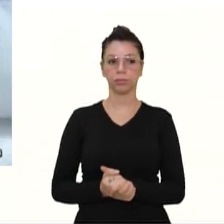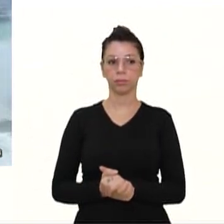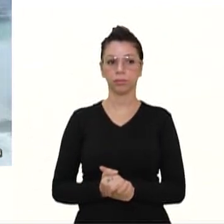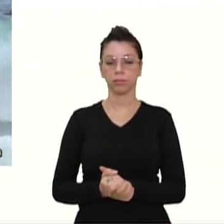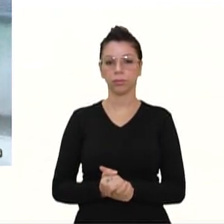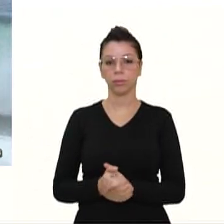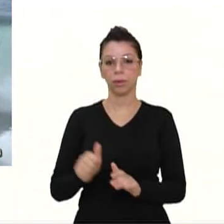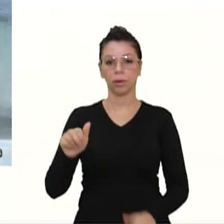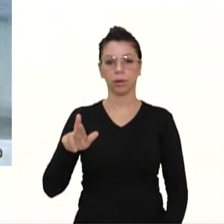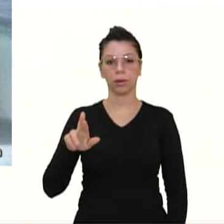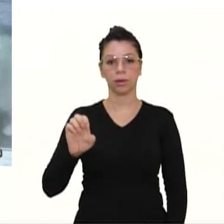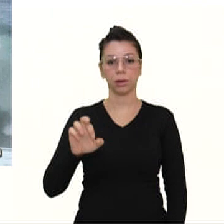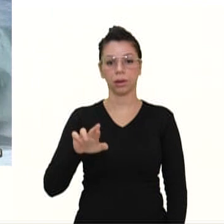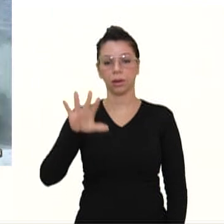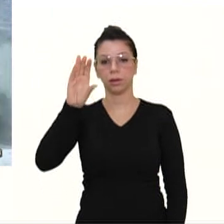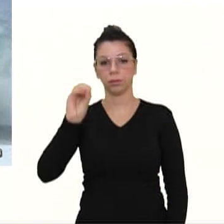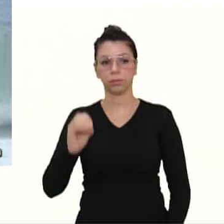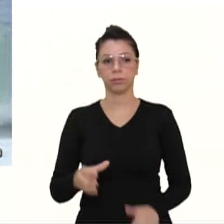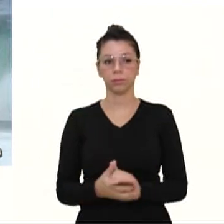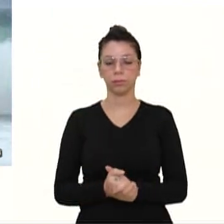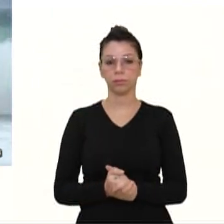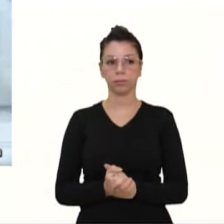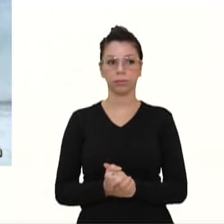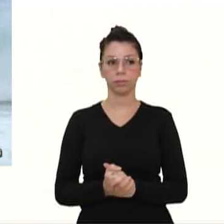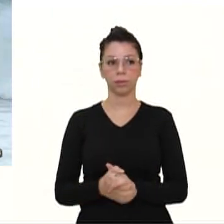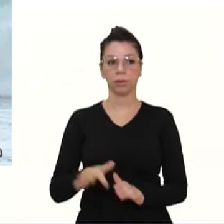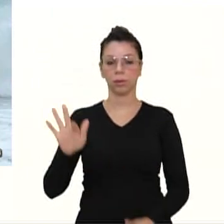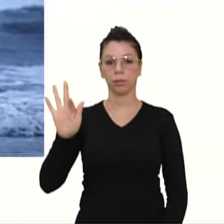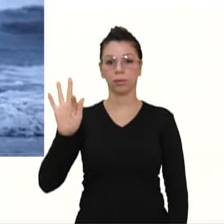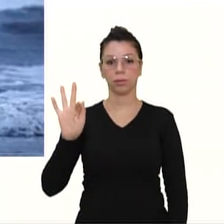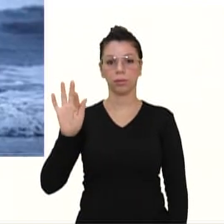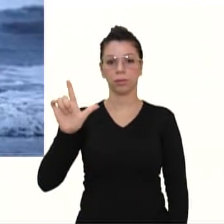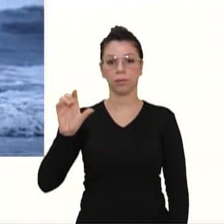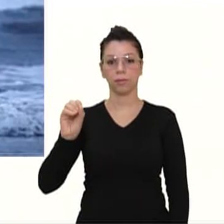o aéreo e o floater.